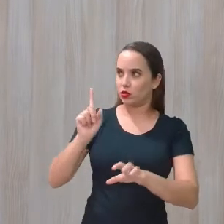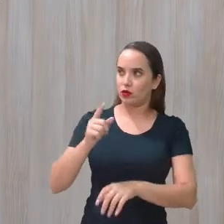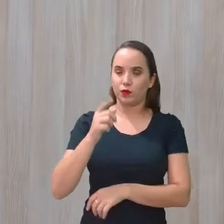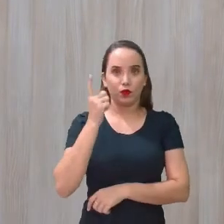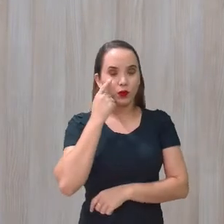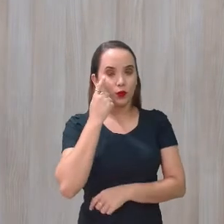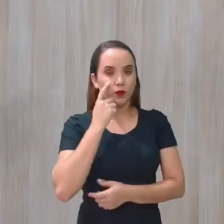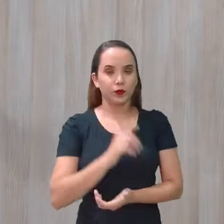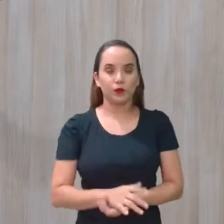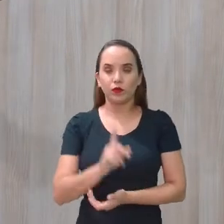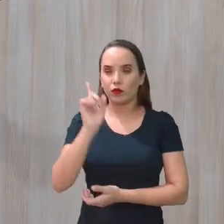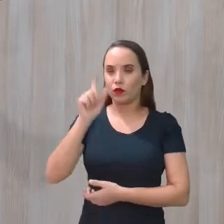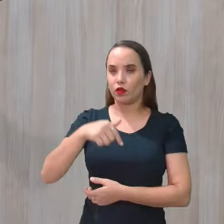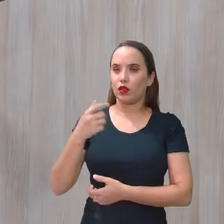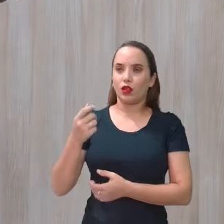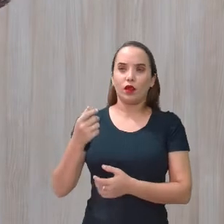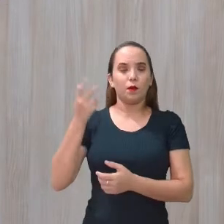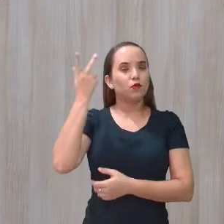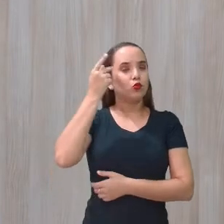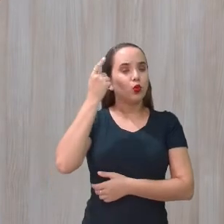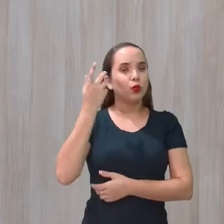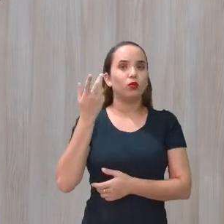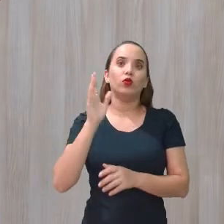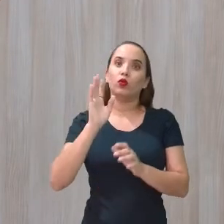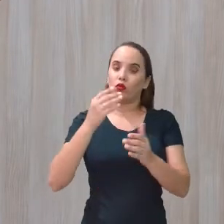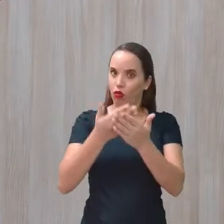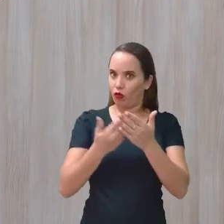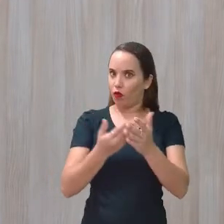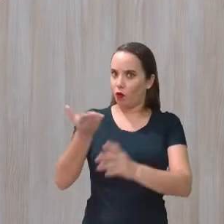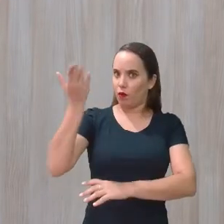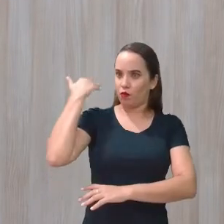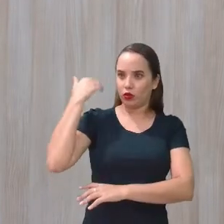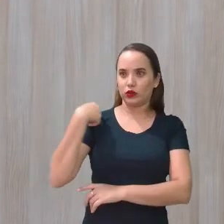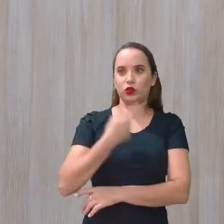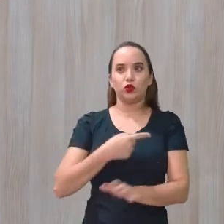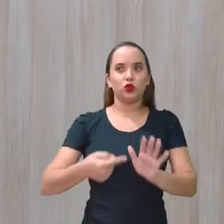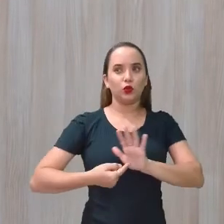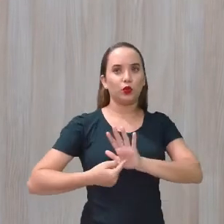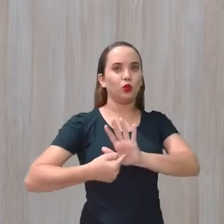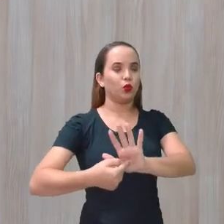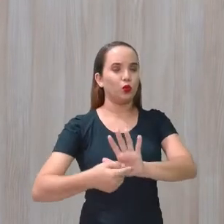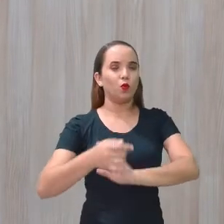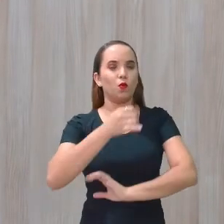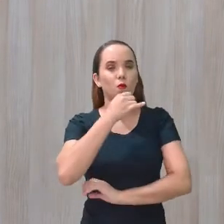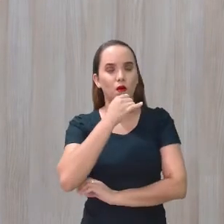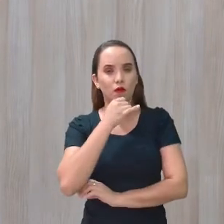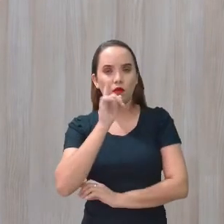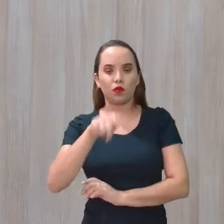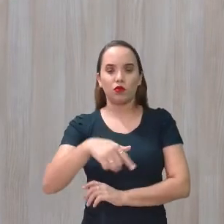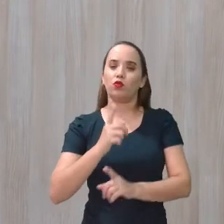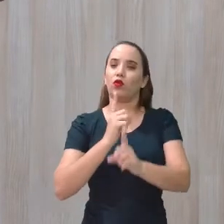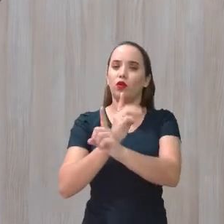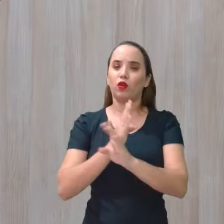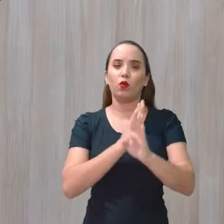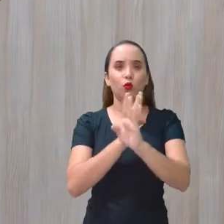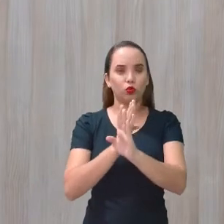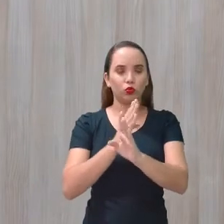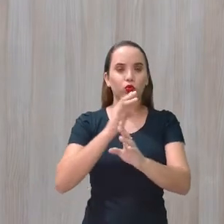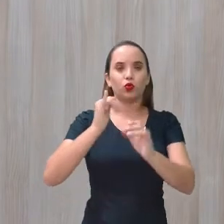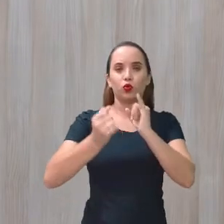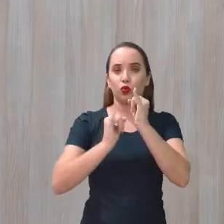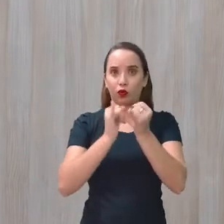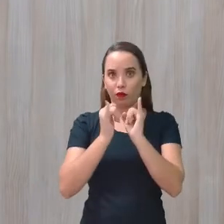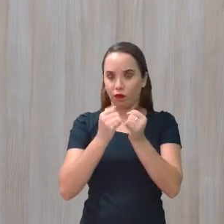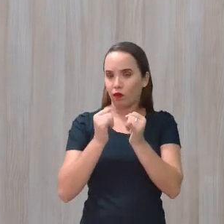muito comum, não é? Ou seja, na aula anterior a gente pegou um exemplo que encontramos na internet, que é muito comum em redes sociais, no WhatsApp,